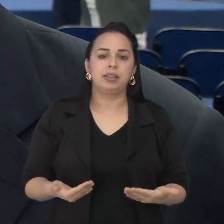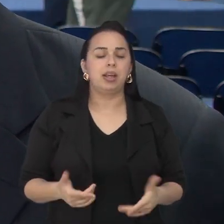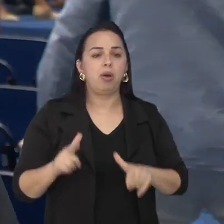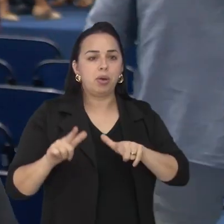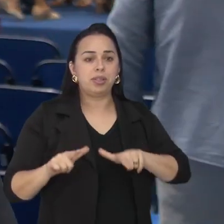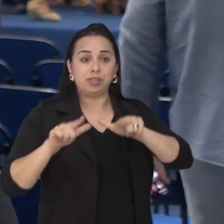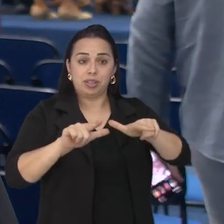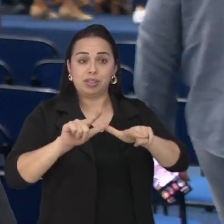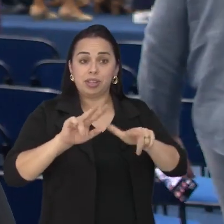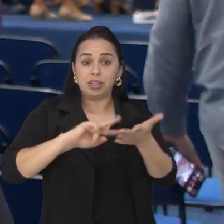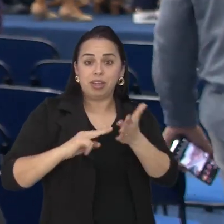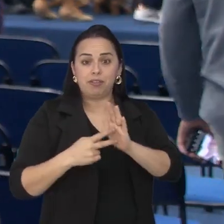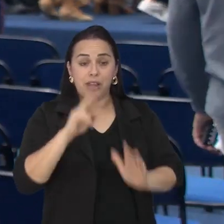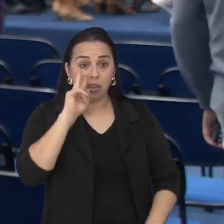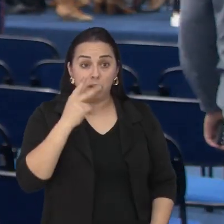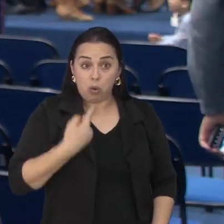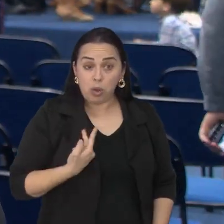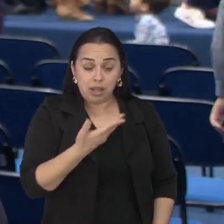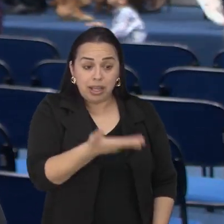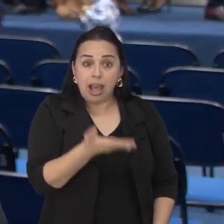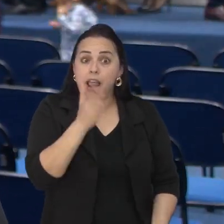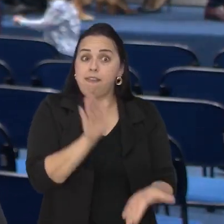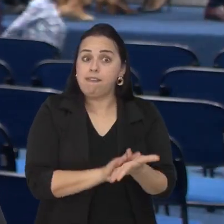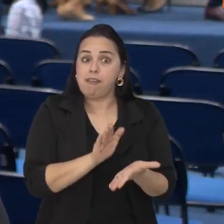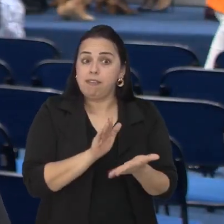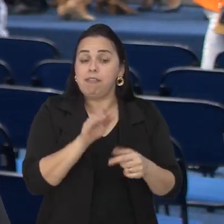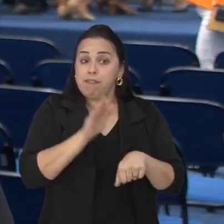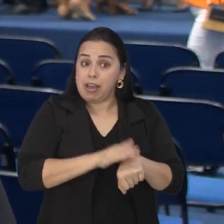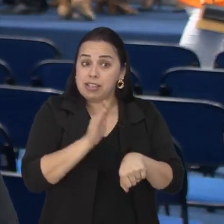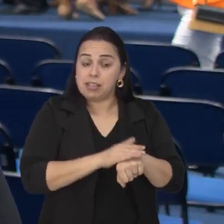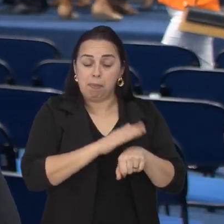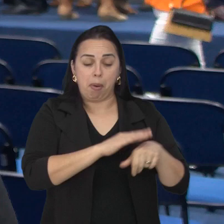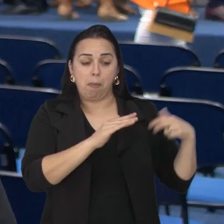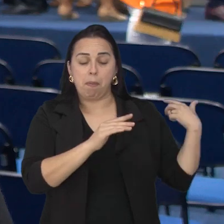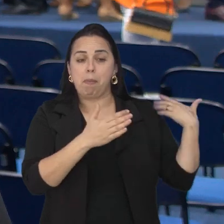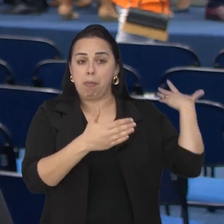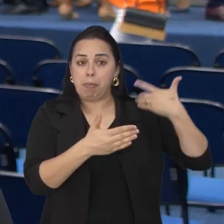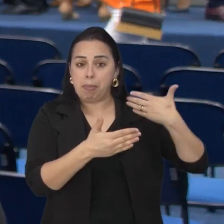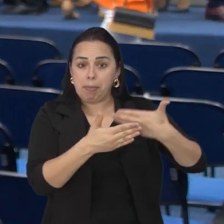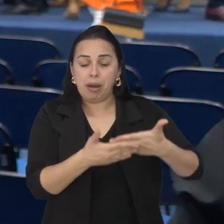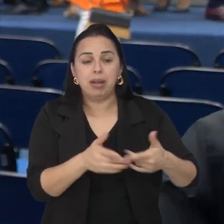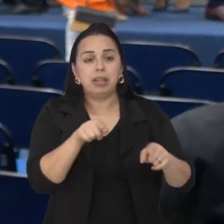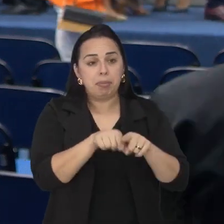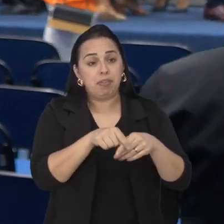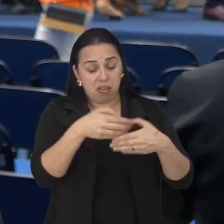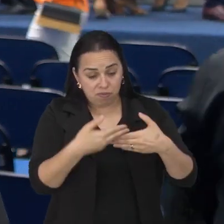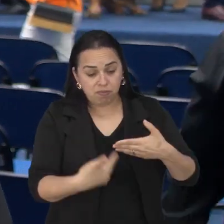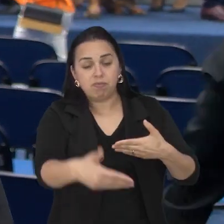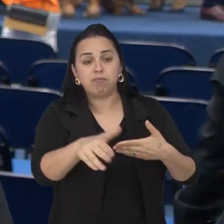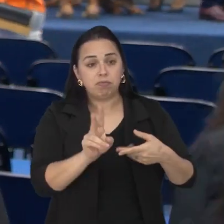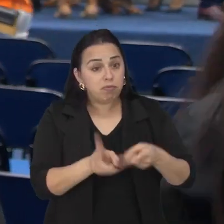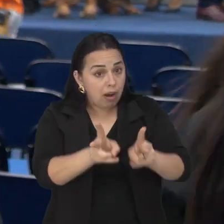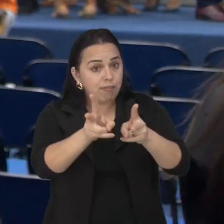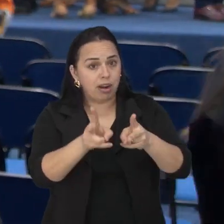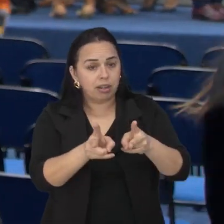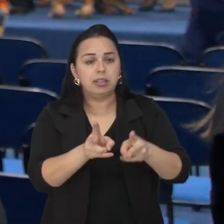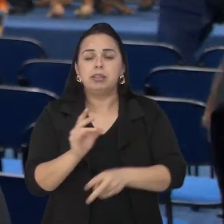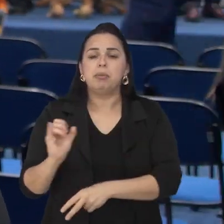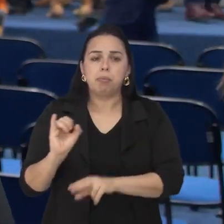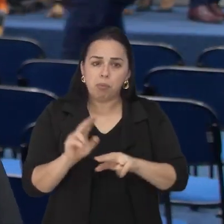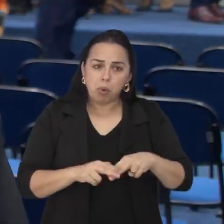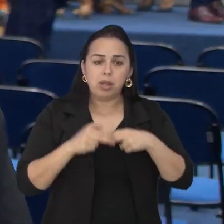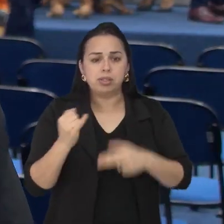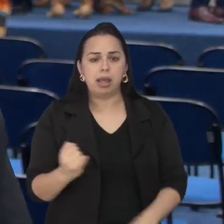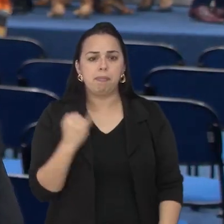Né? Esse título é um reconhecimento do que ele já fez, né? E das apostas de que ele vai continuar fazendo, né?